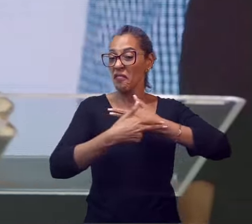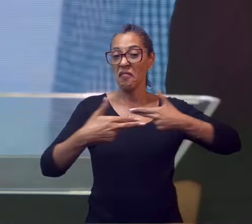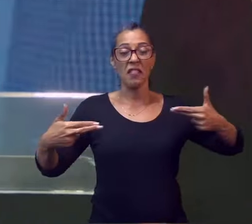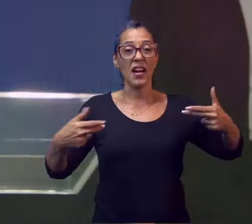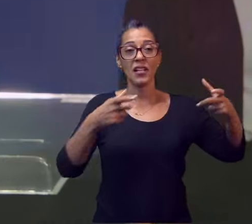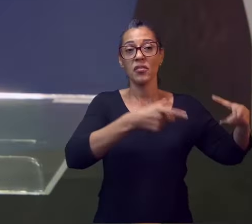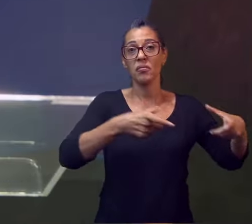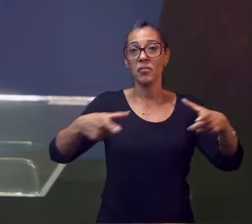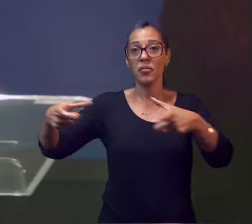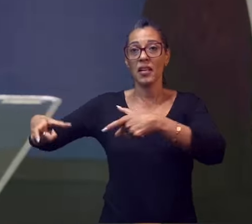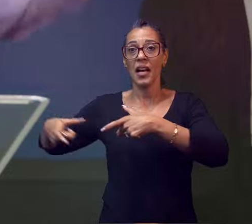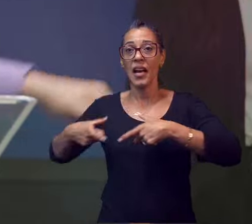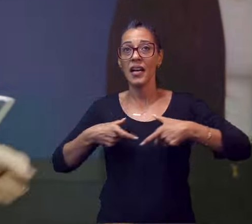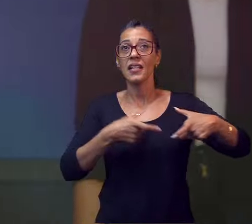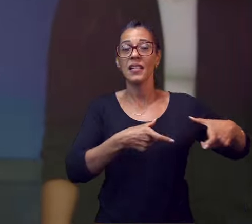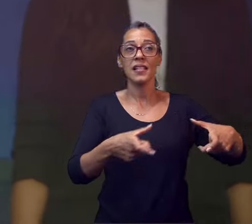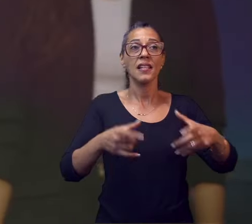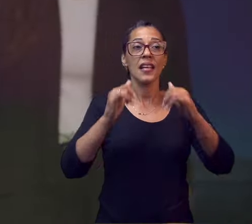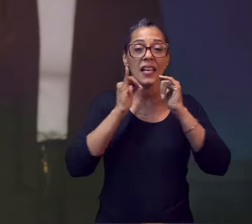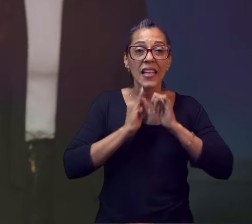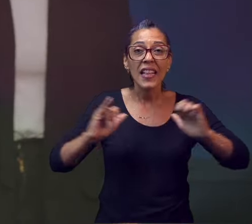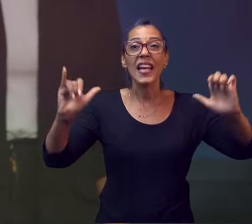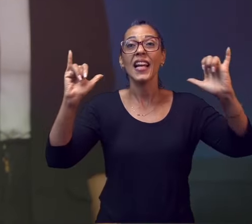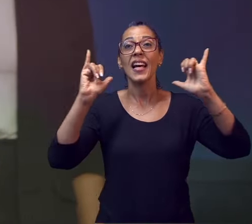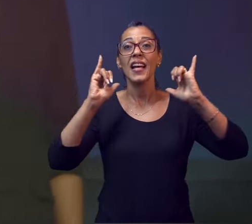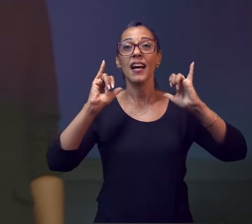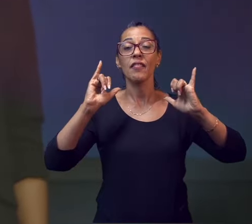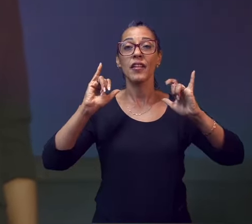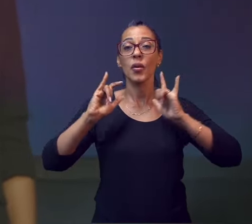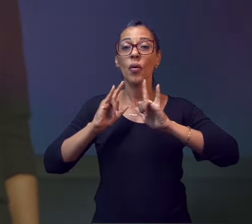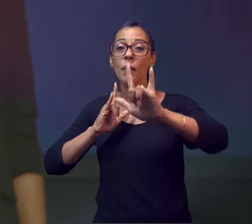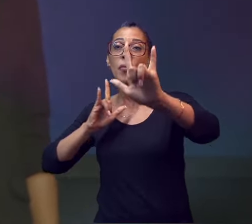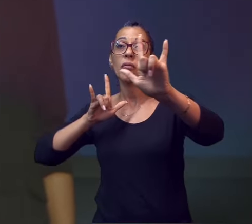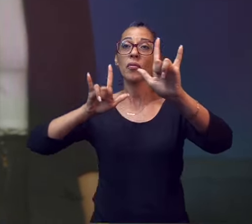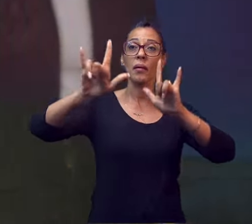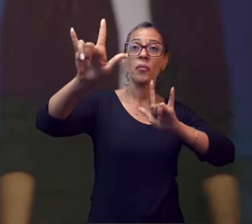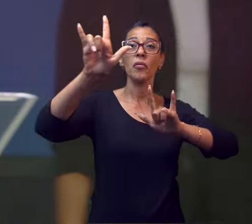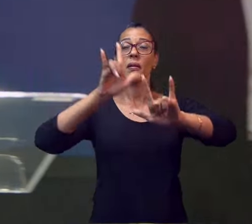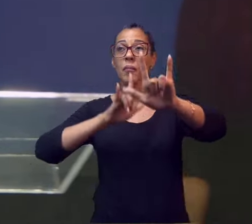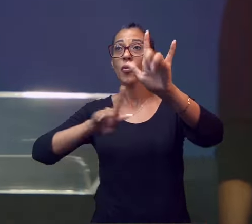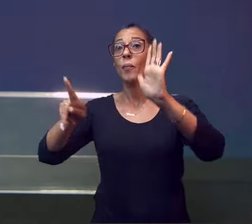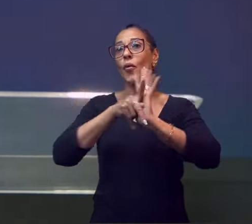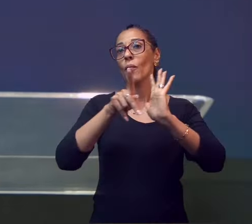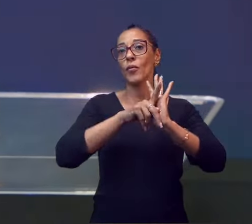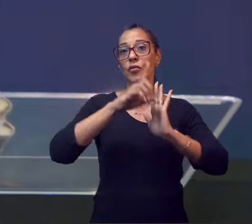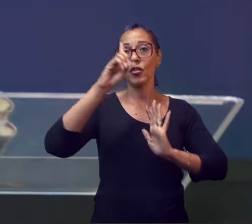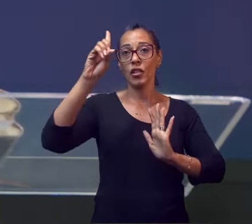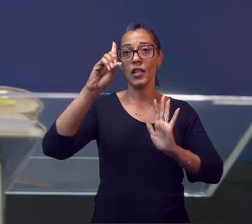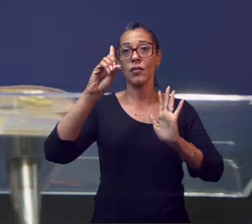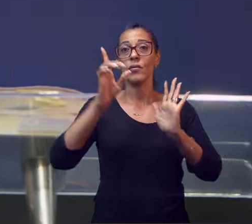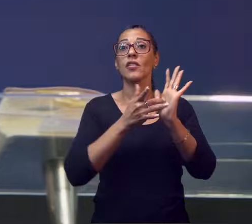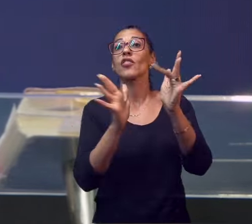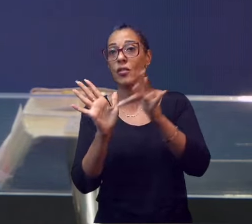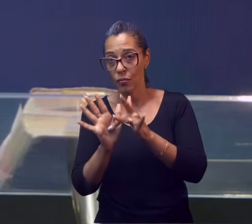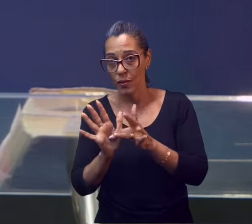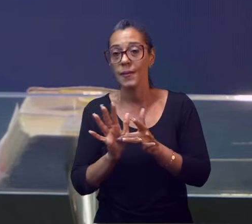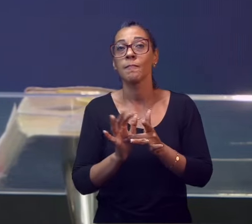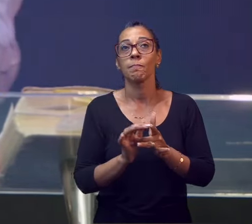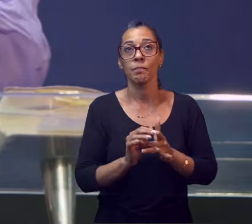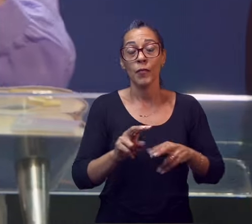de Jesus e muitas vidas foram alcançadas por isso nós estamos aqui hoje porque